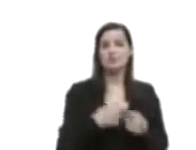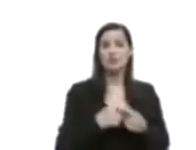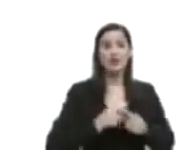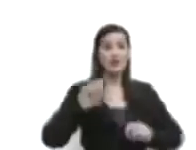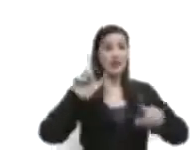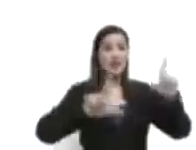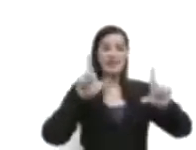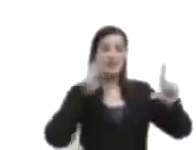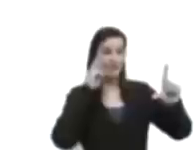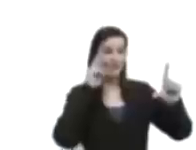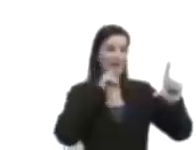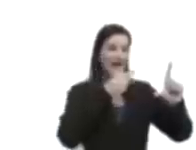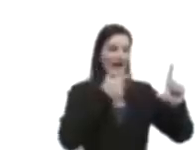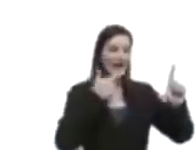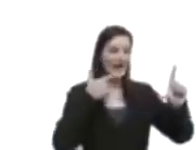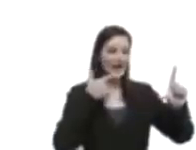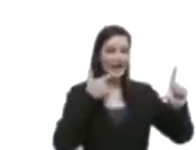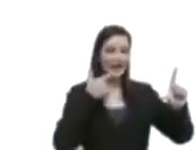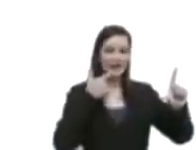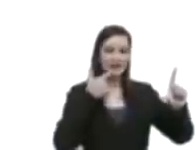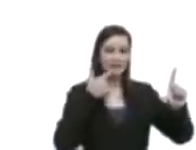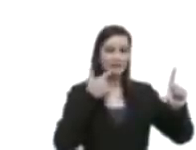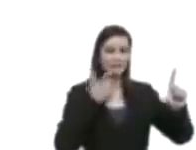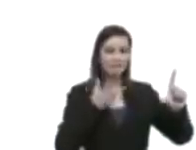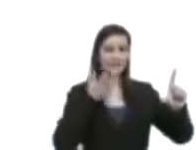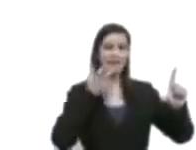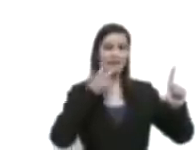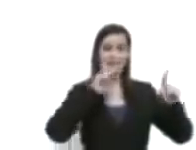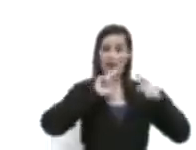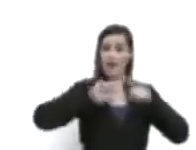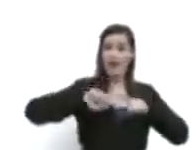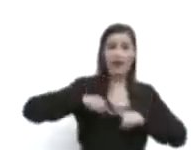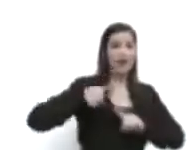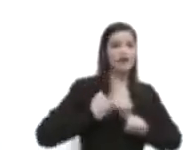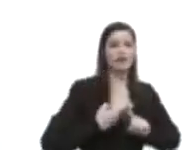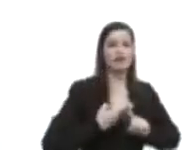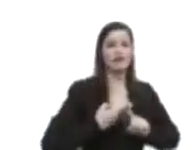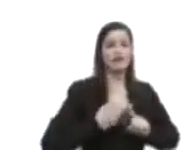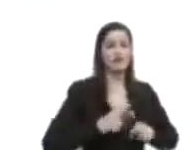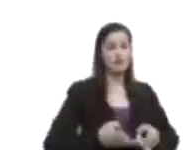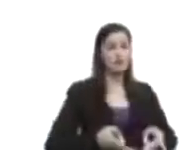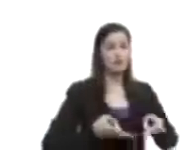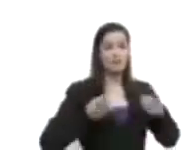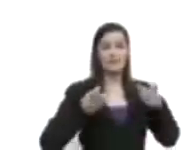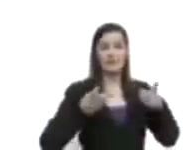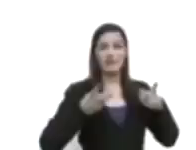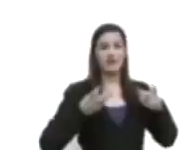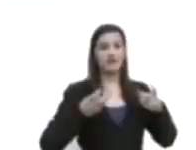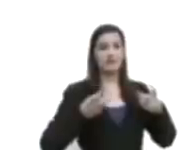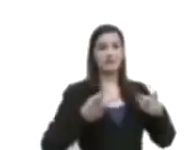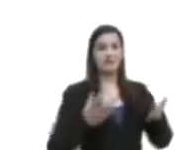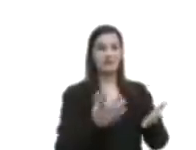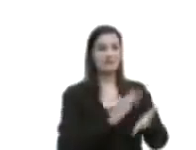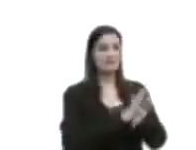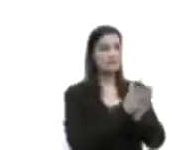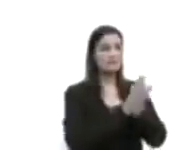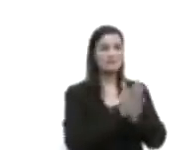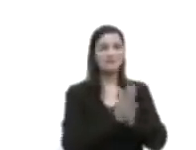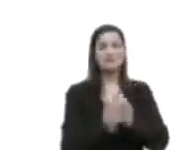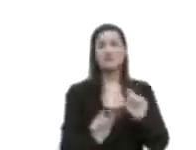da indústria cinematográfica, que vê além, que vê a corrupção, e o que aquele desfile de